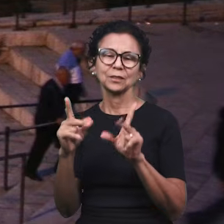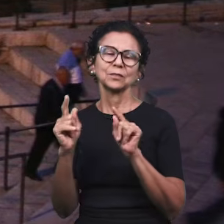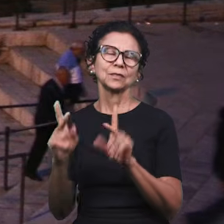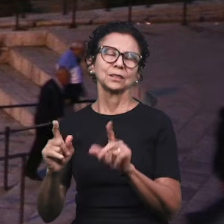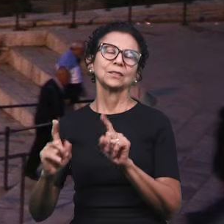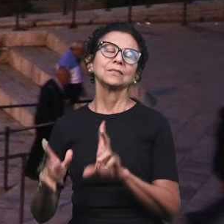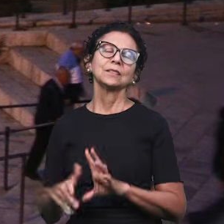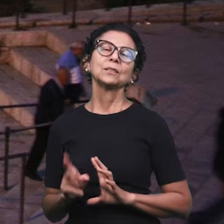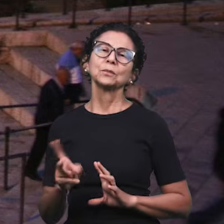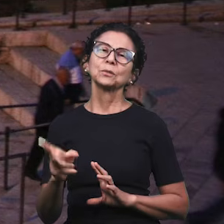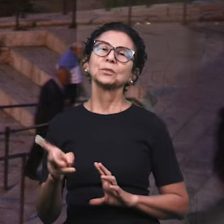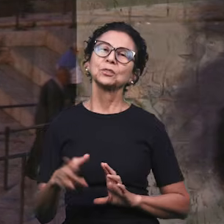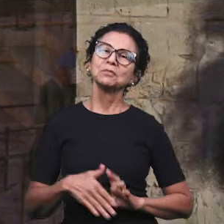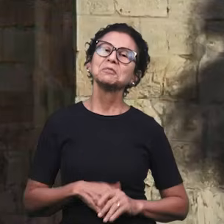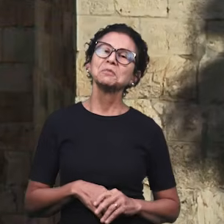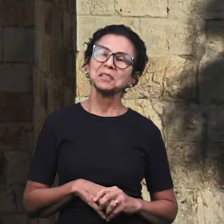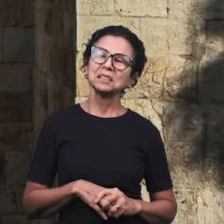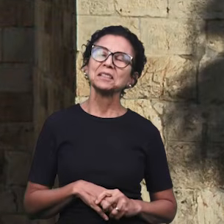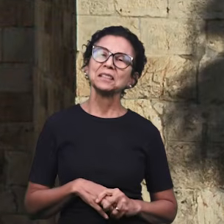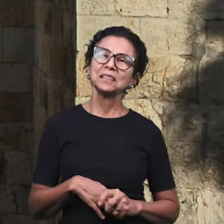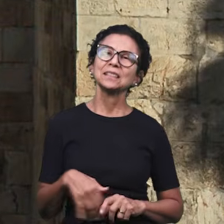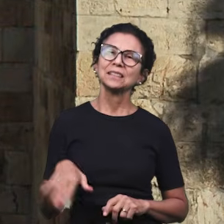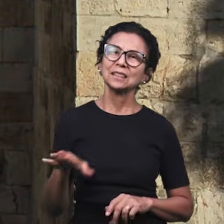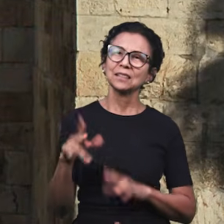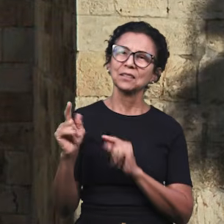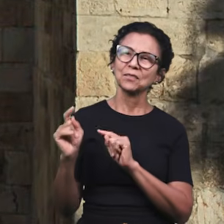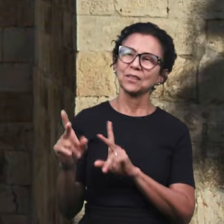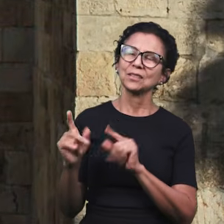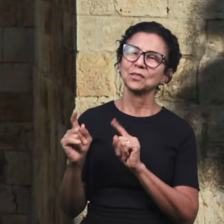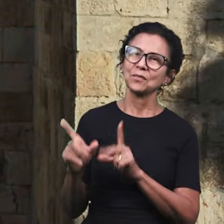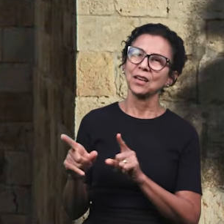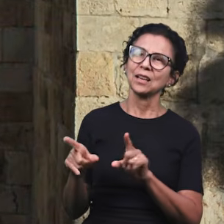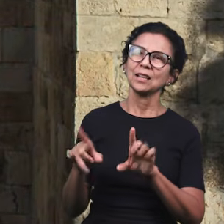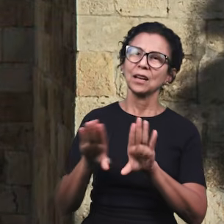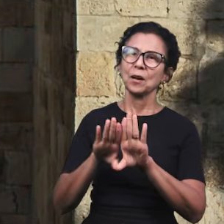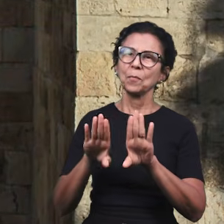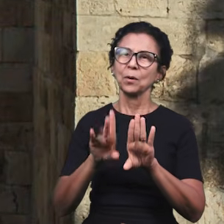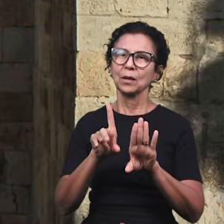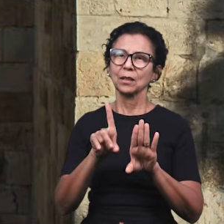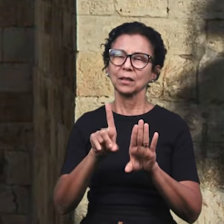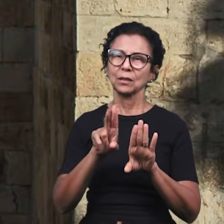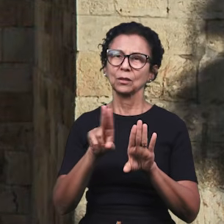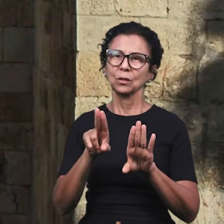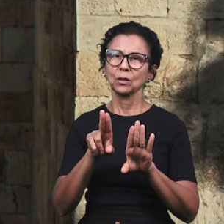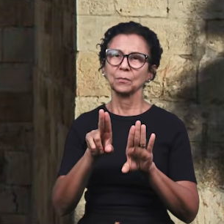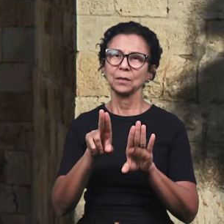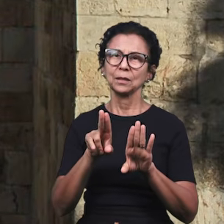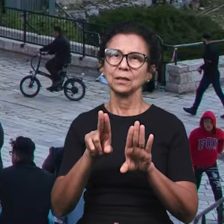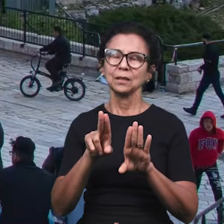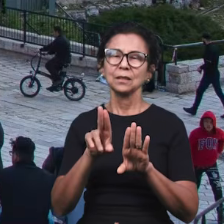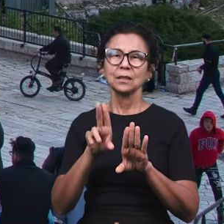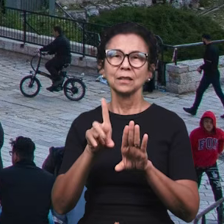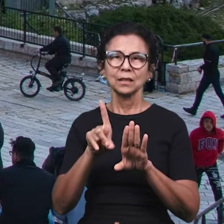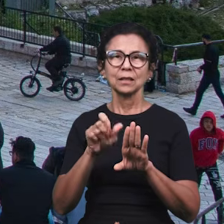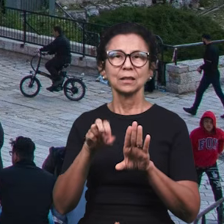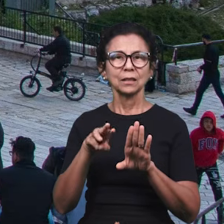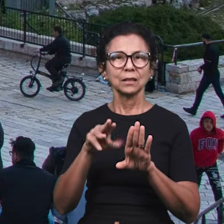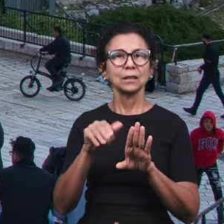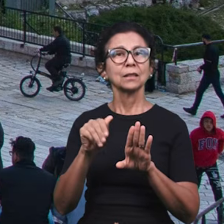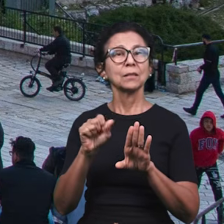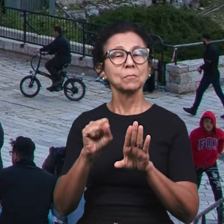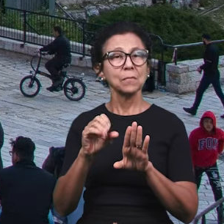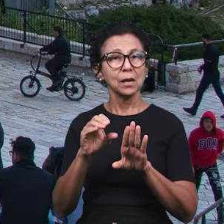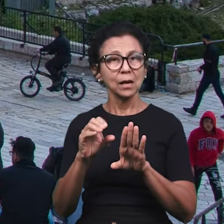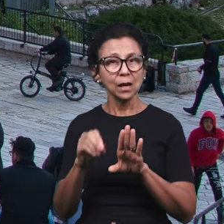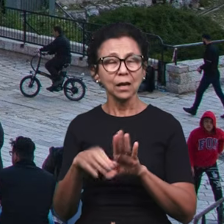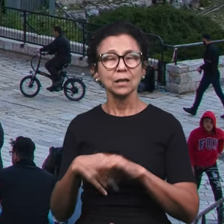vendas, ainda tem essa vida de vender ali na Porta de Damasco. Por quê? Porque é um caminho que vem dessa